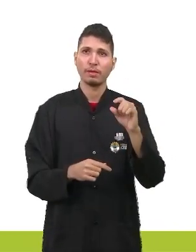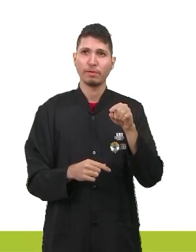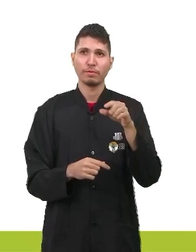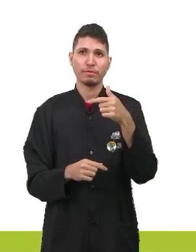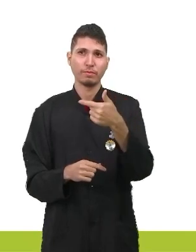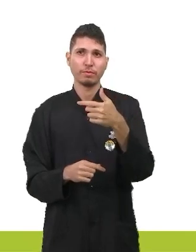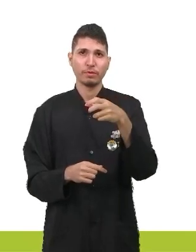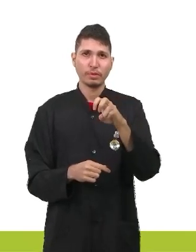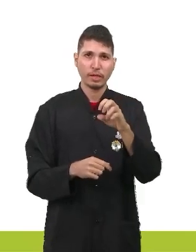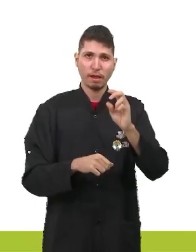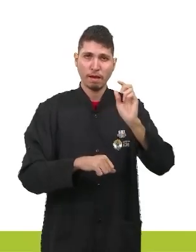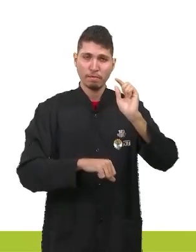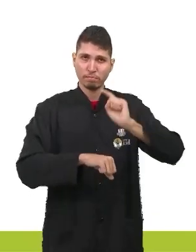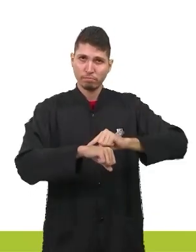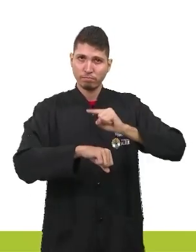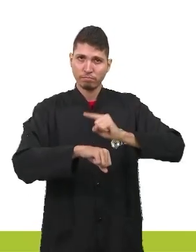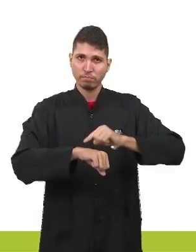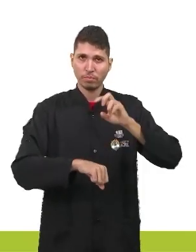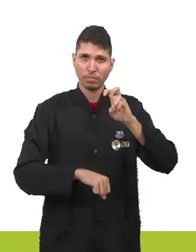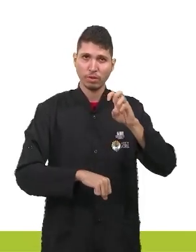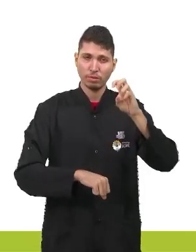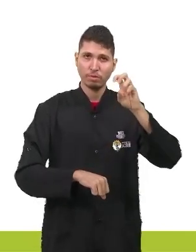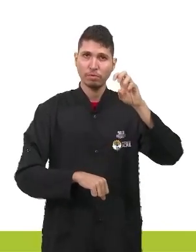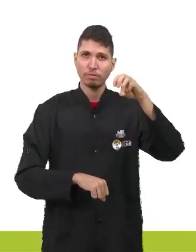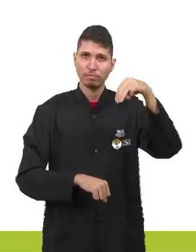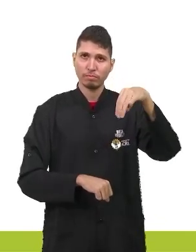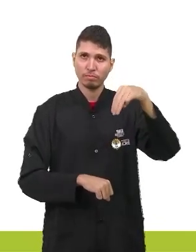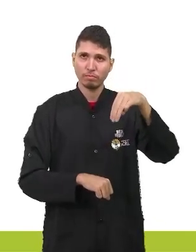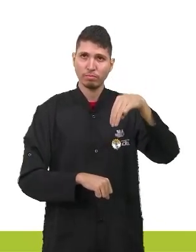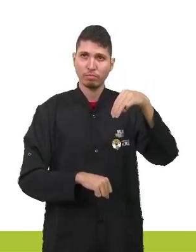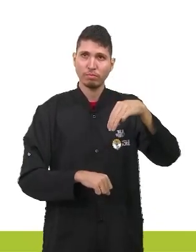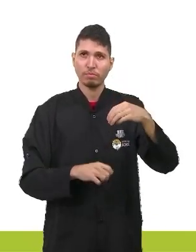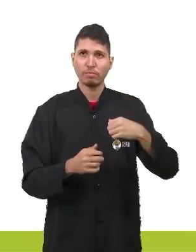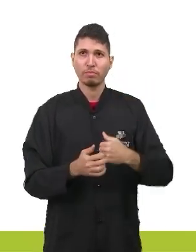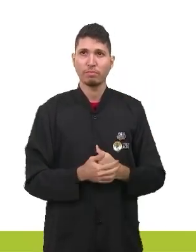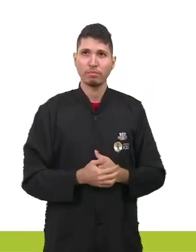minutos ele lançou